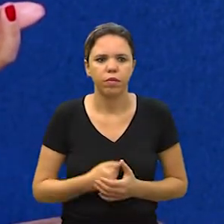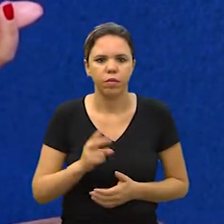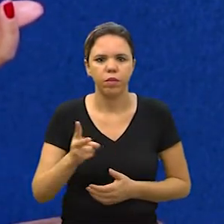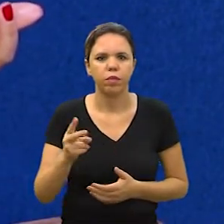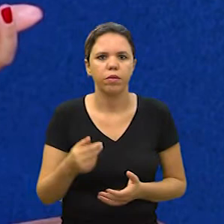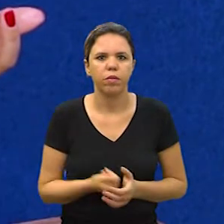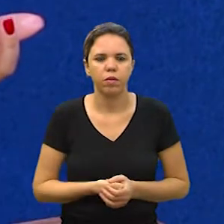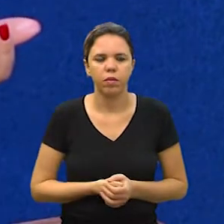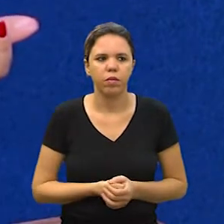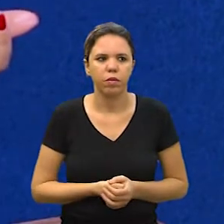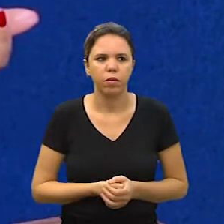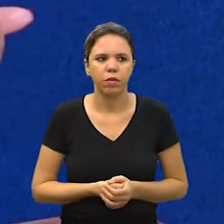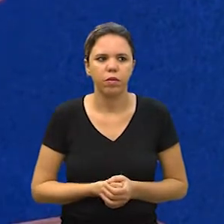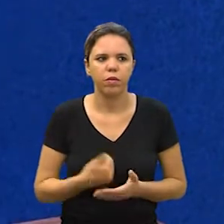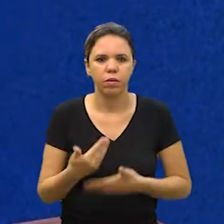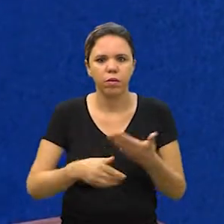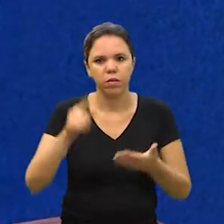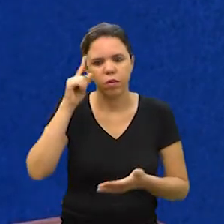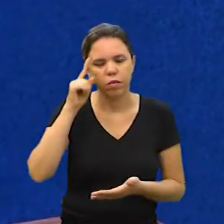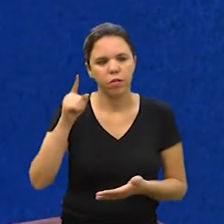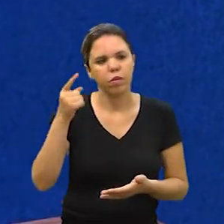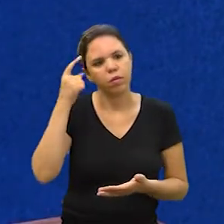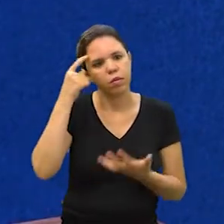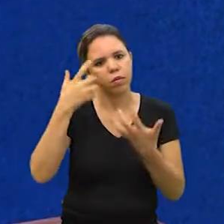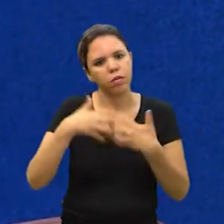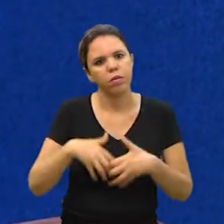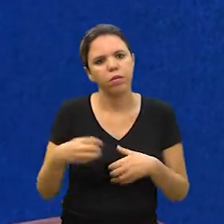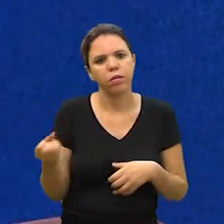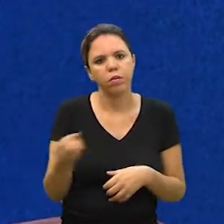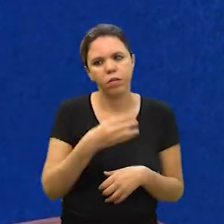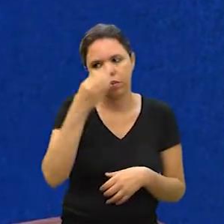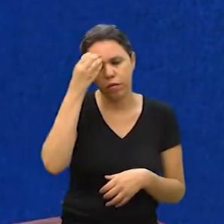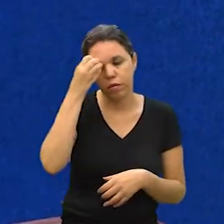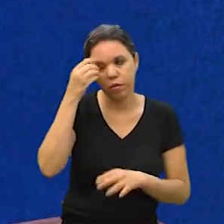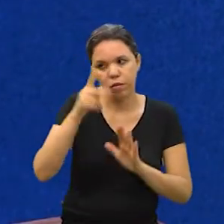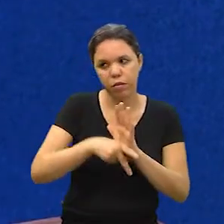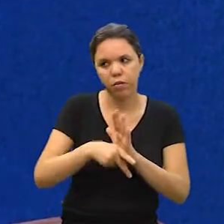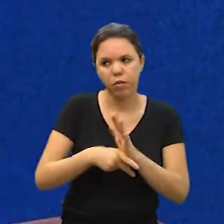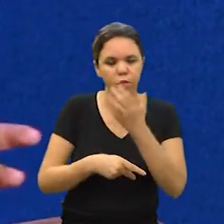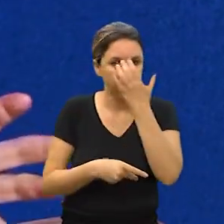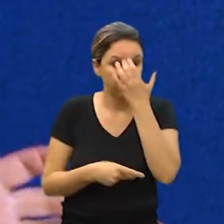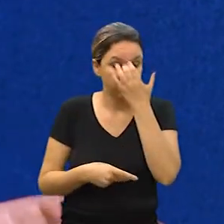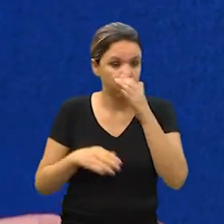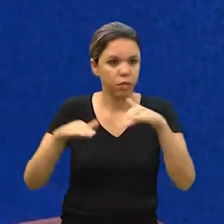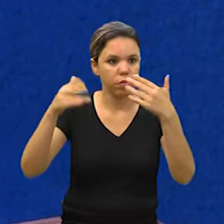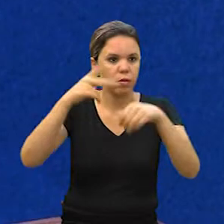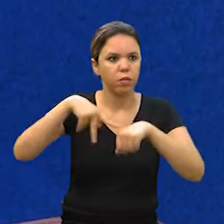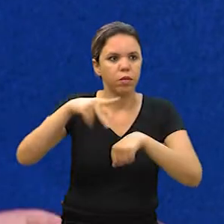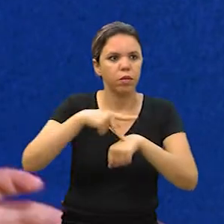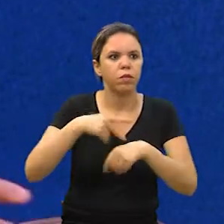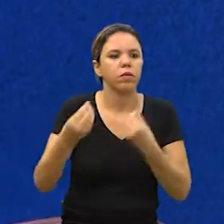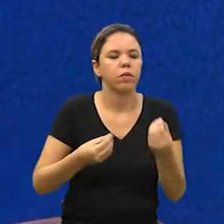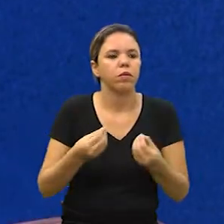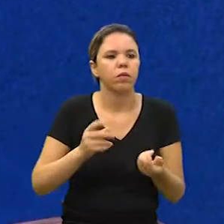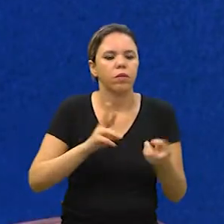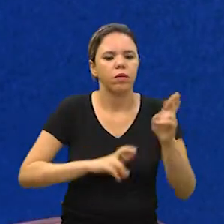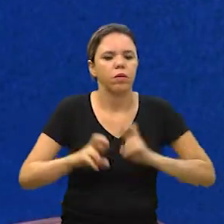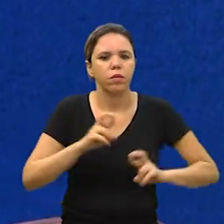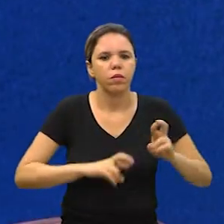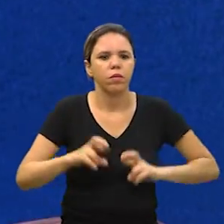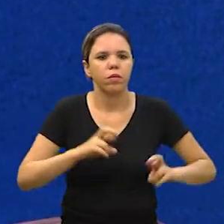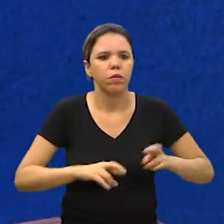ela continua, ou cada dia você pensa em novos projetos no exterior? Como